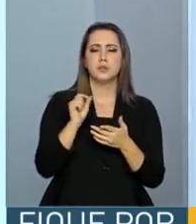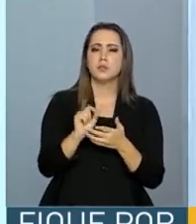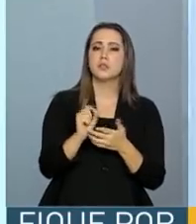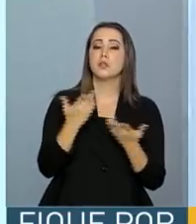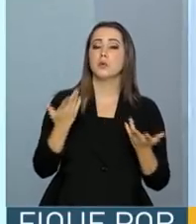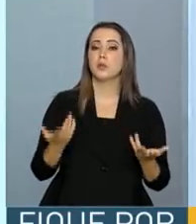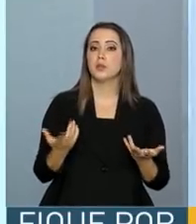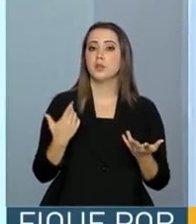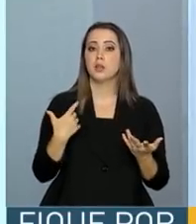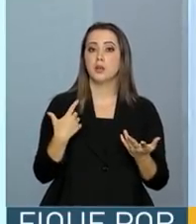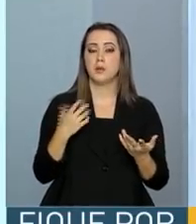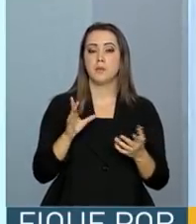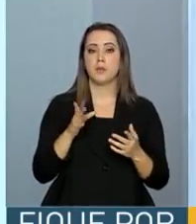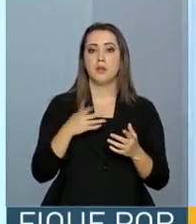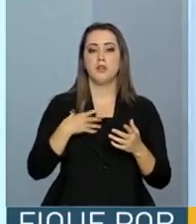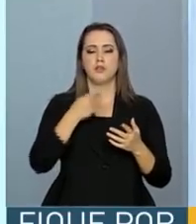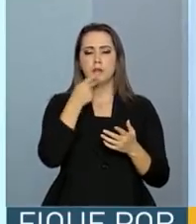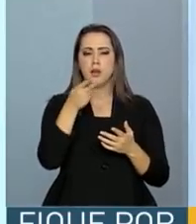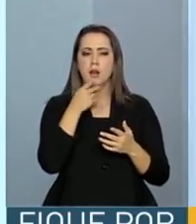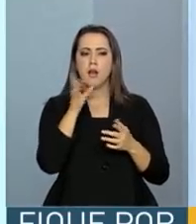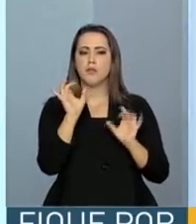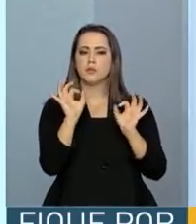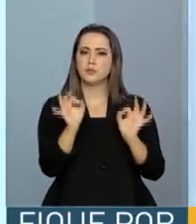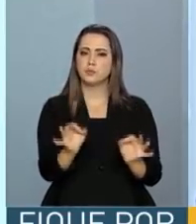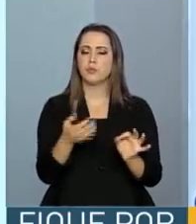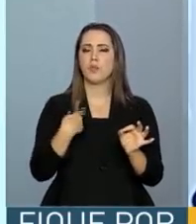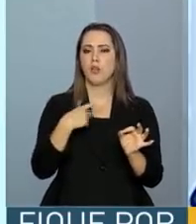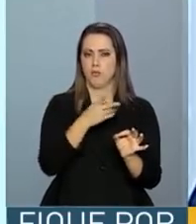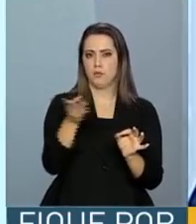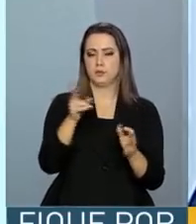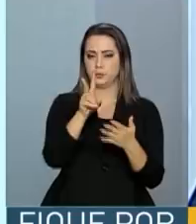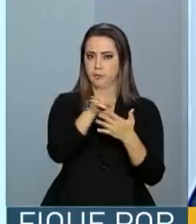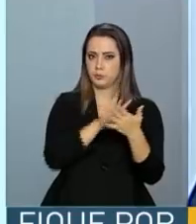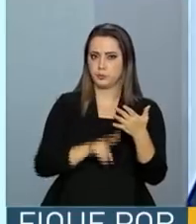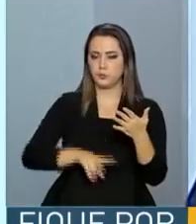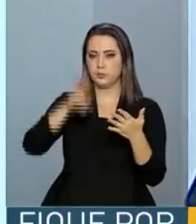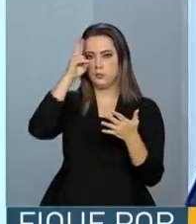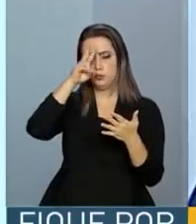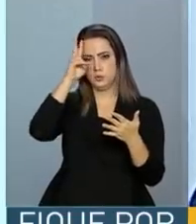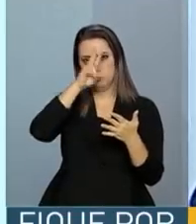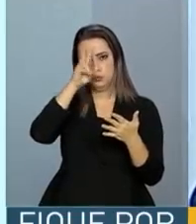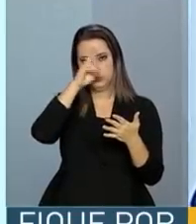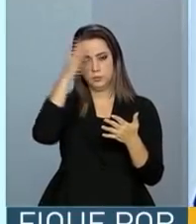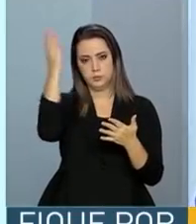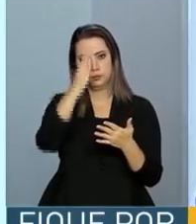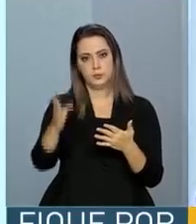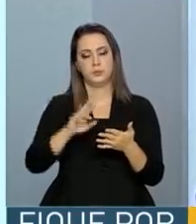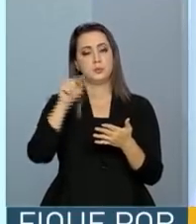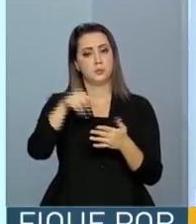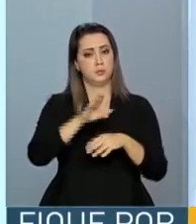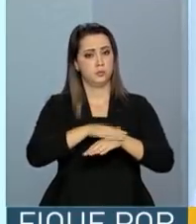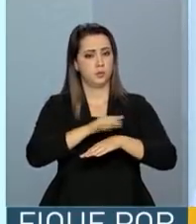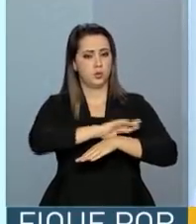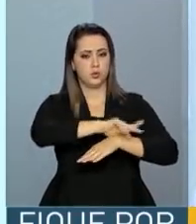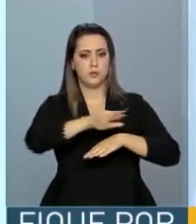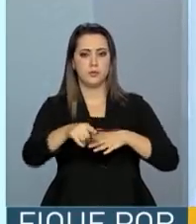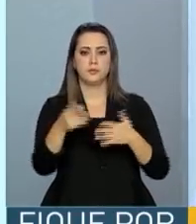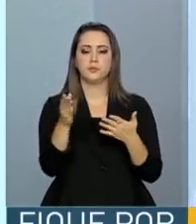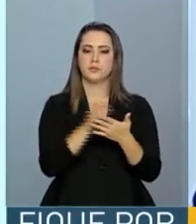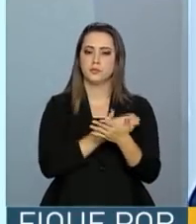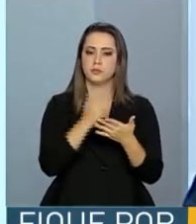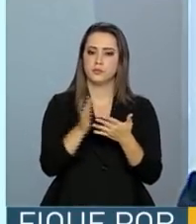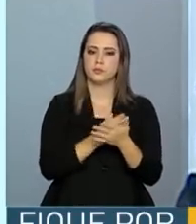extraordinário centralização vocês todos que leram a história do brasil neste período os vários episódios vários livros escritos a